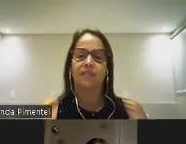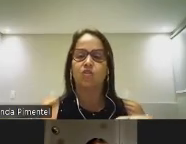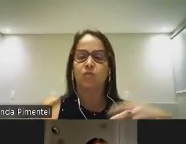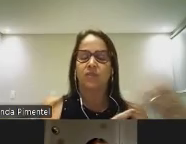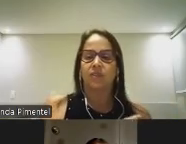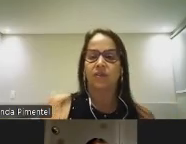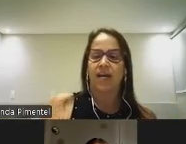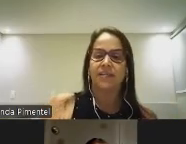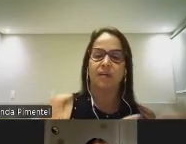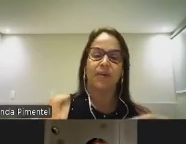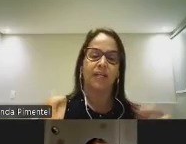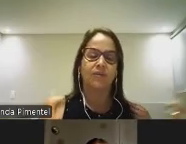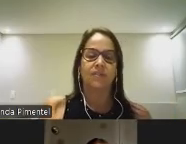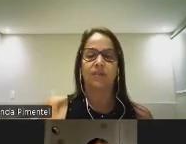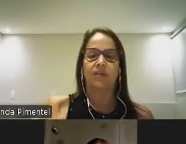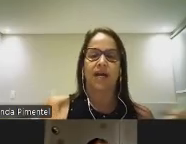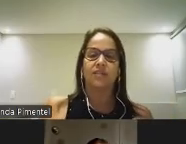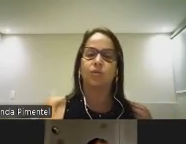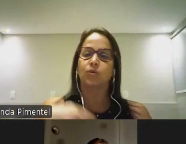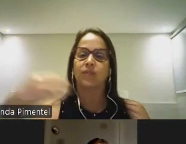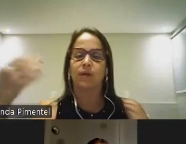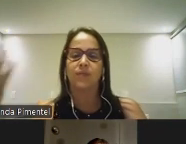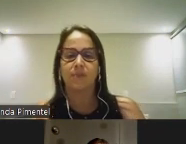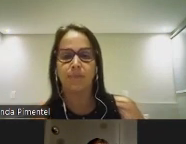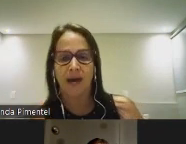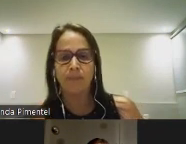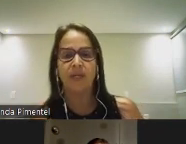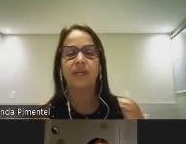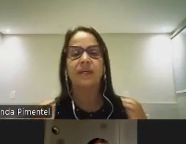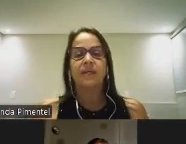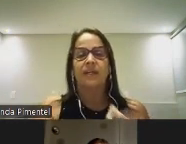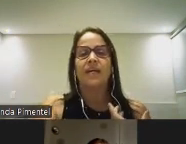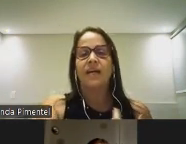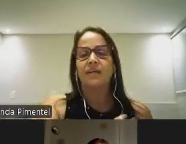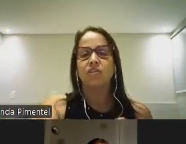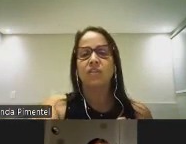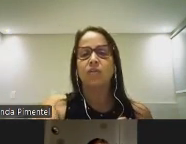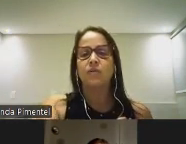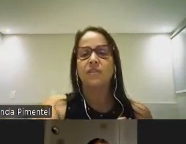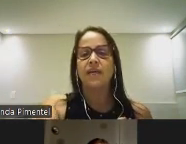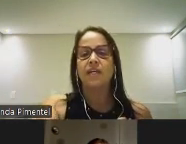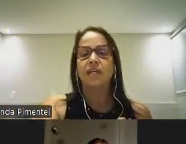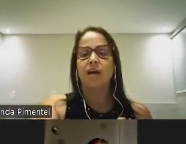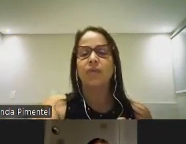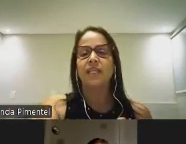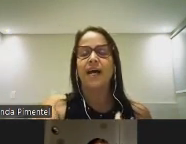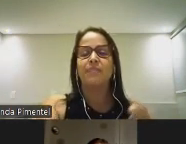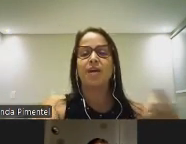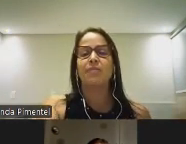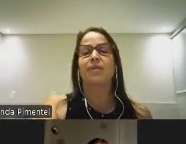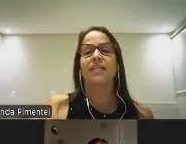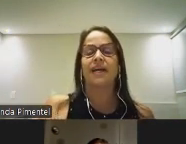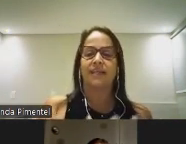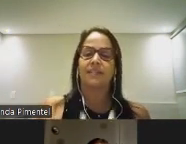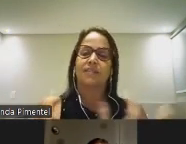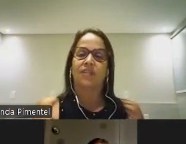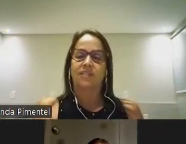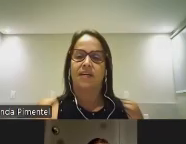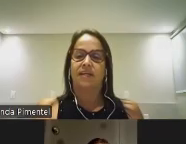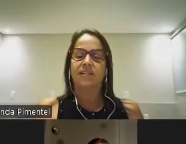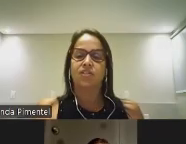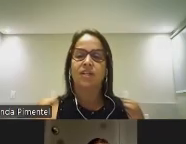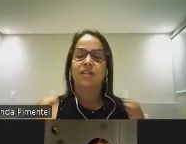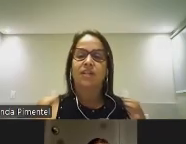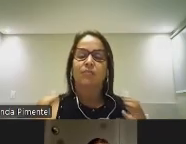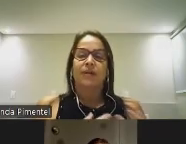de mecanismos intraorais, aparelhos intraorais ou do tal CPAP, né, a gente consegue aumentar a permeabilidade dessas